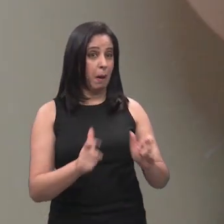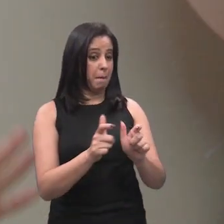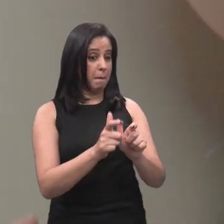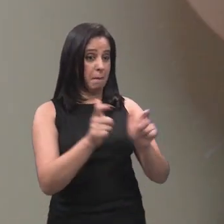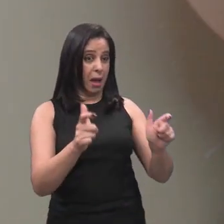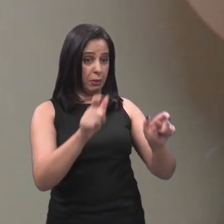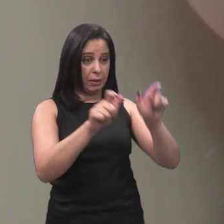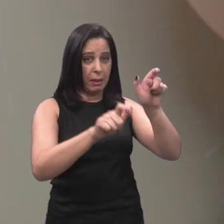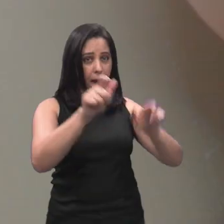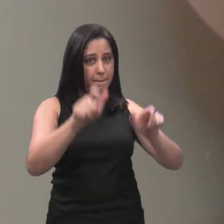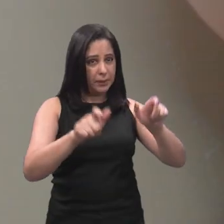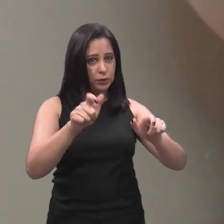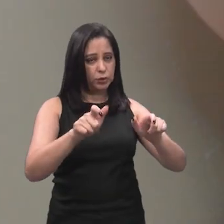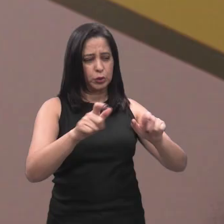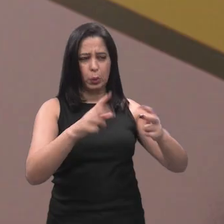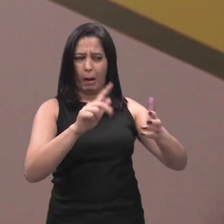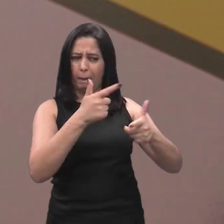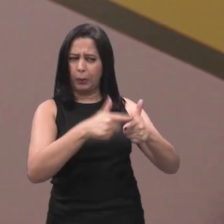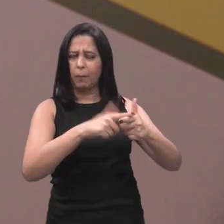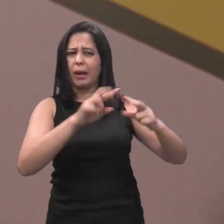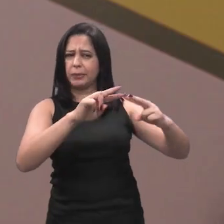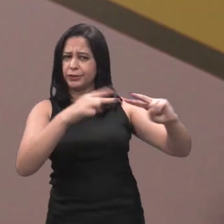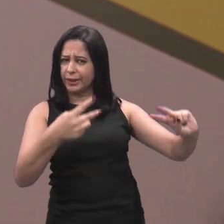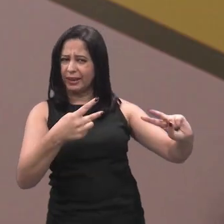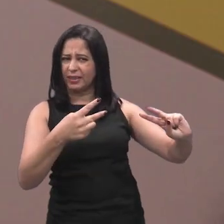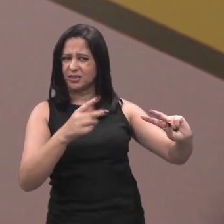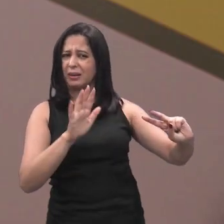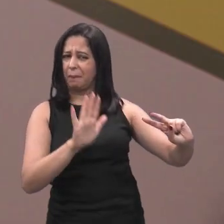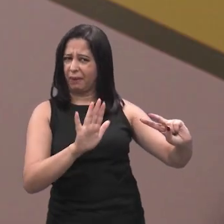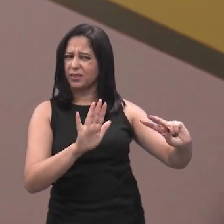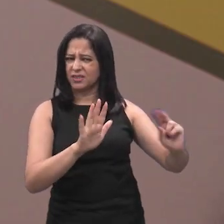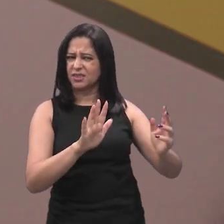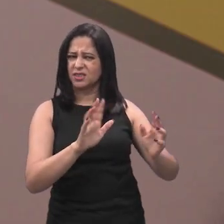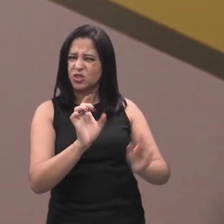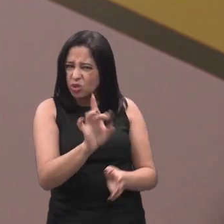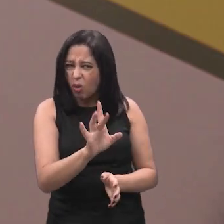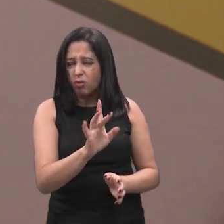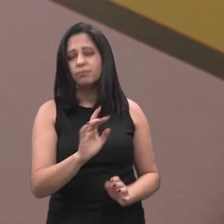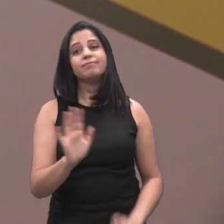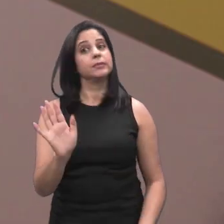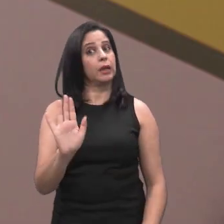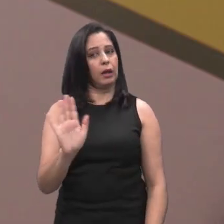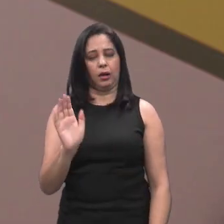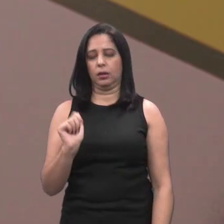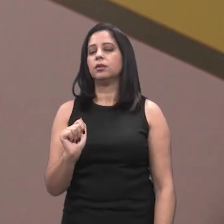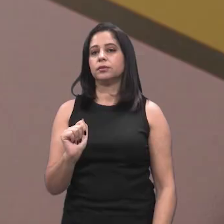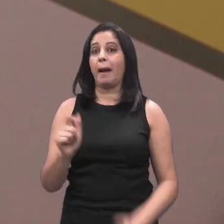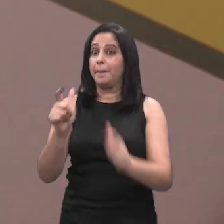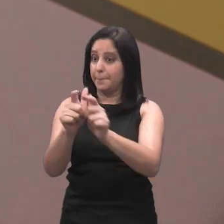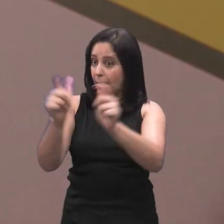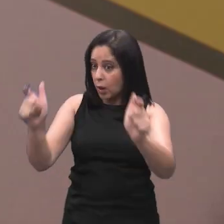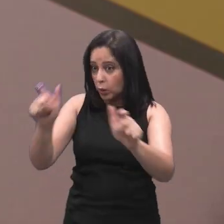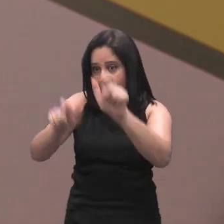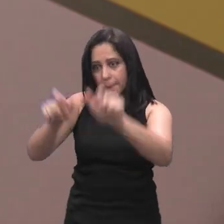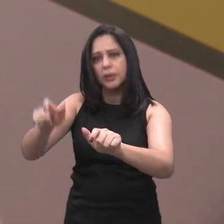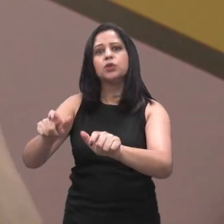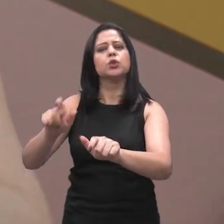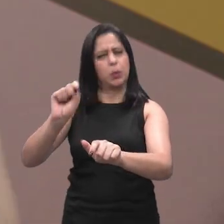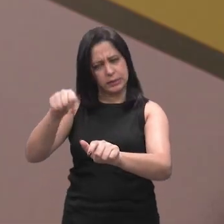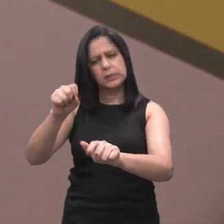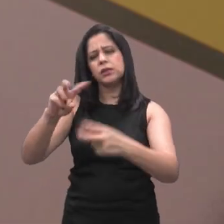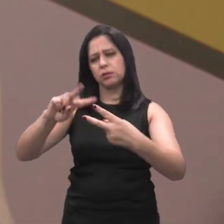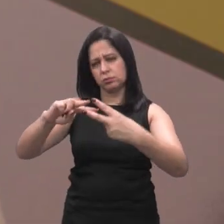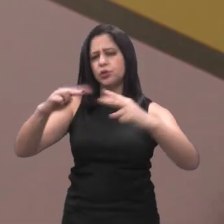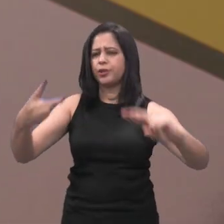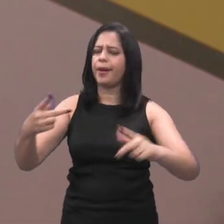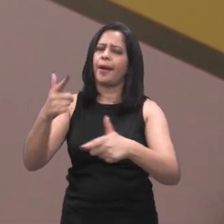não necessariamente. Explica pra gente. Sim, com certeza. A grande maioria dos casos tem o fator genético, que vem da herança dos nossos